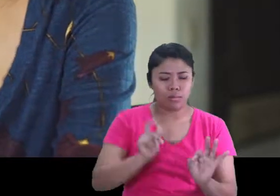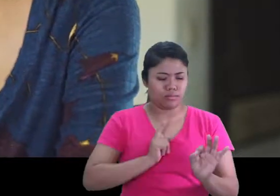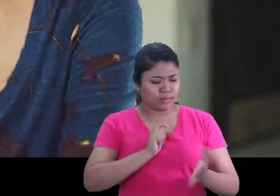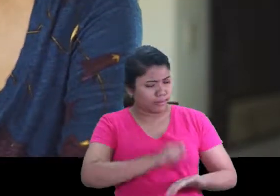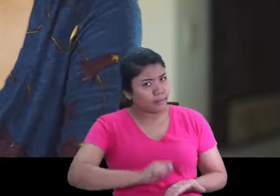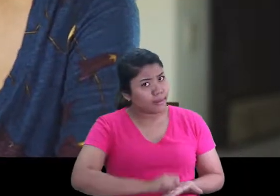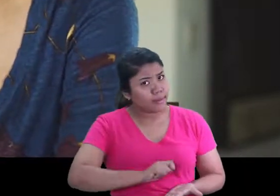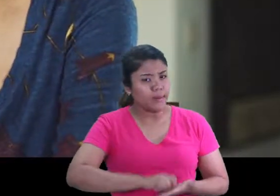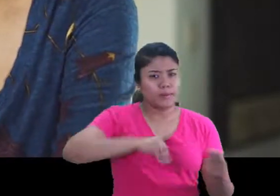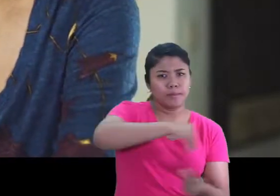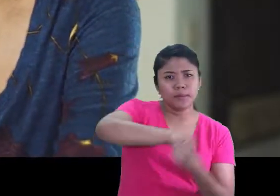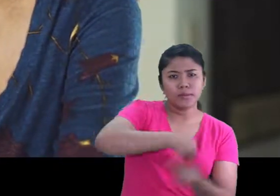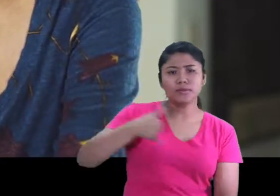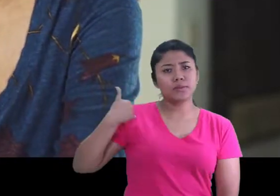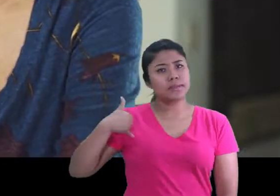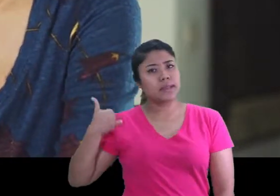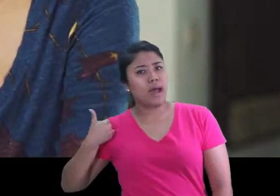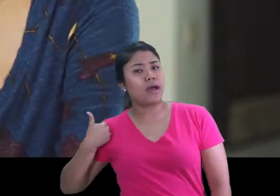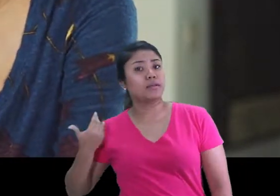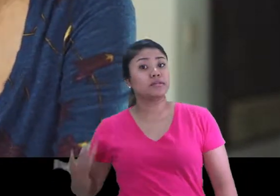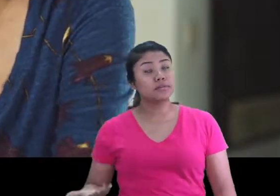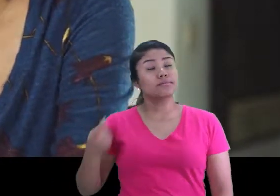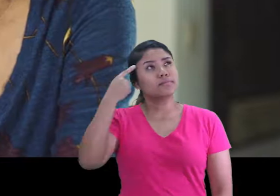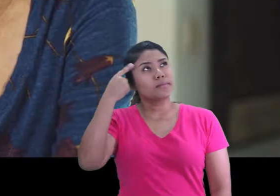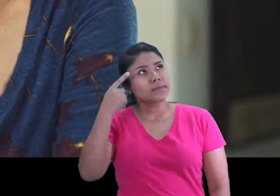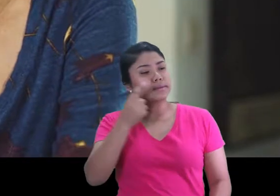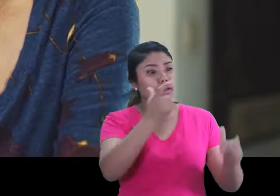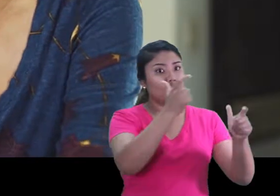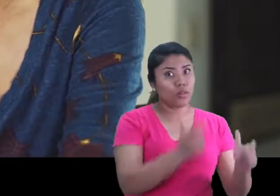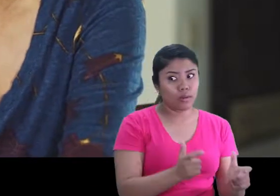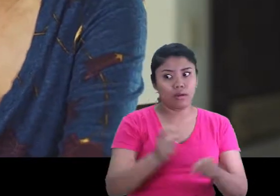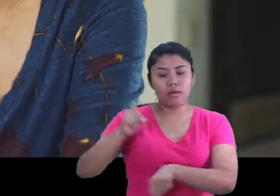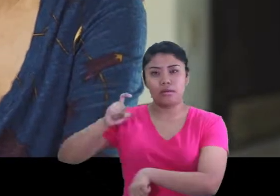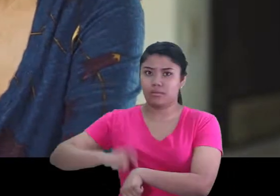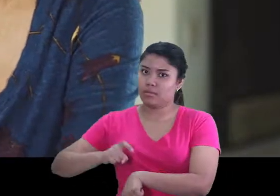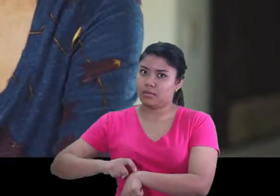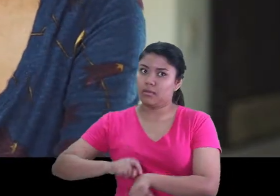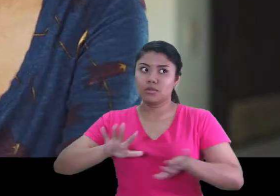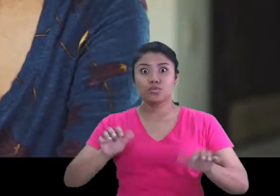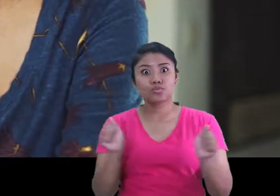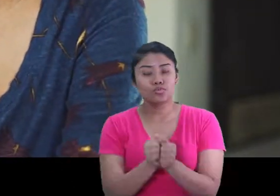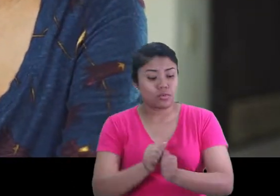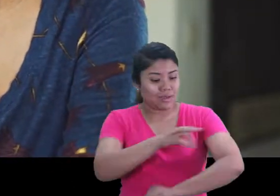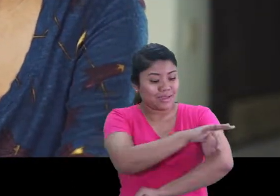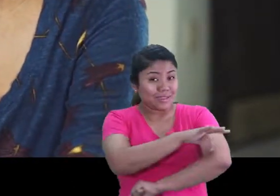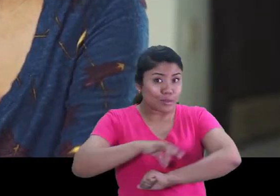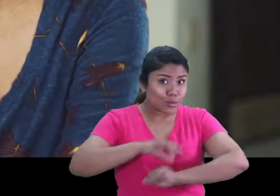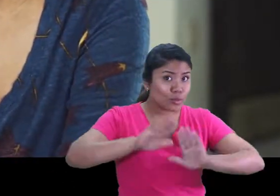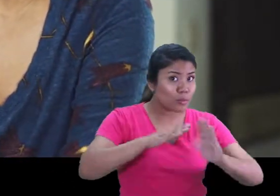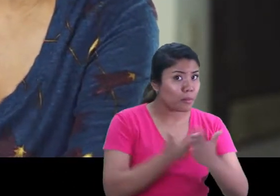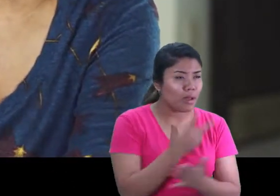ou não tem, mistura as idades ou não. E aí vai pensar no tempo e no espaço junto. Mas a arquitetura escolar,